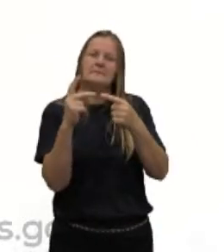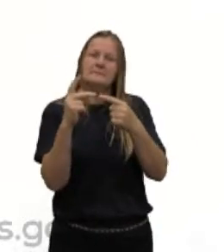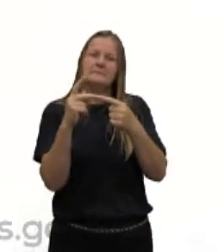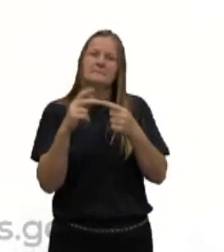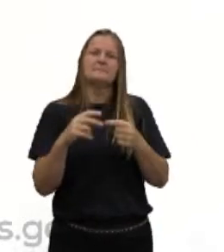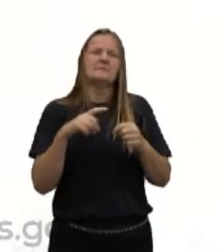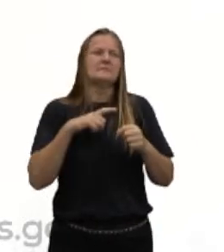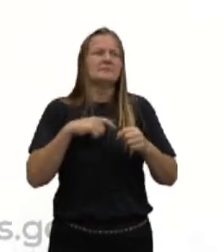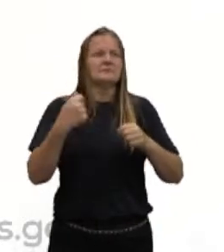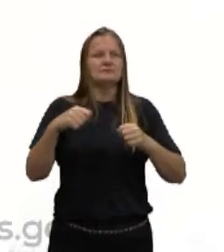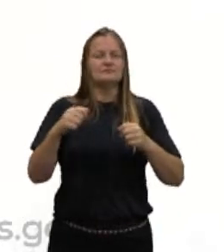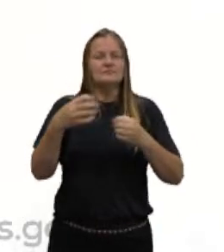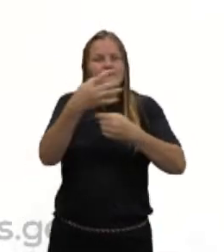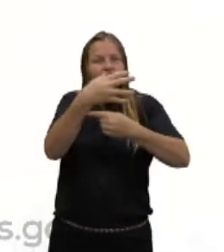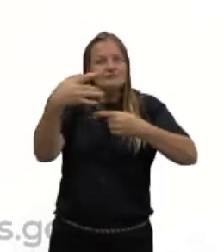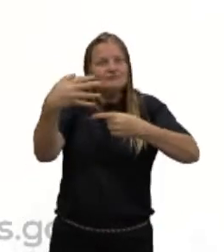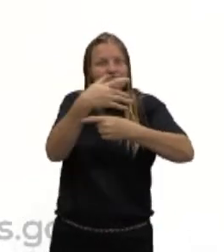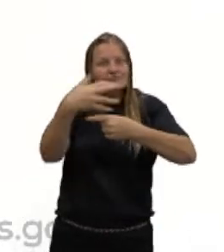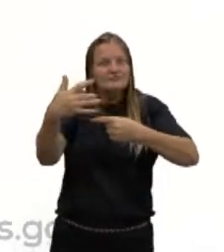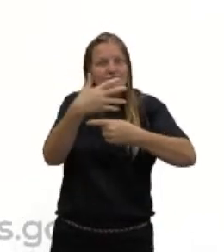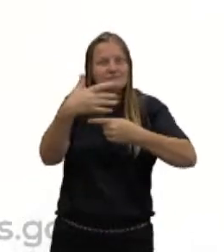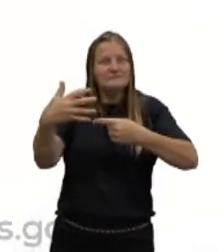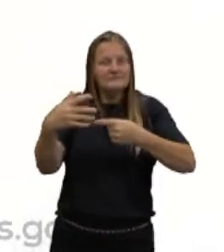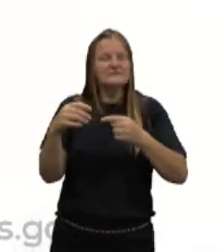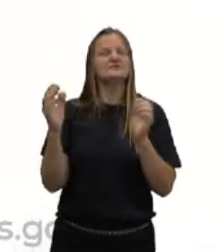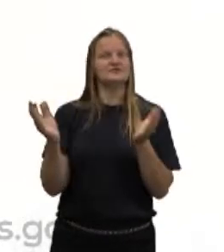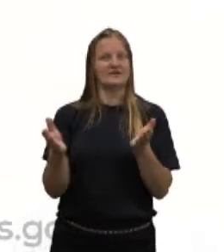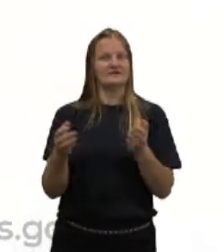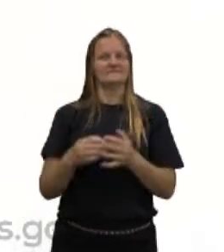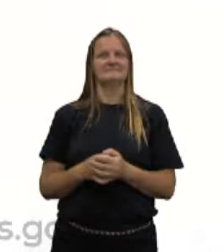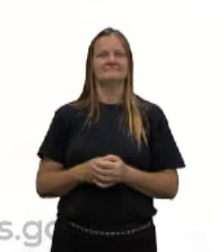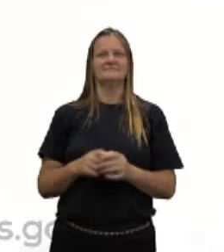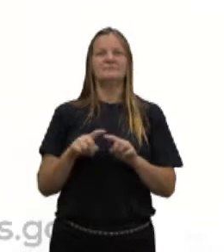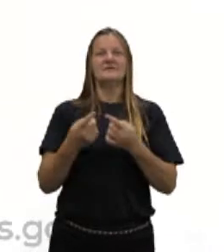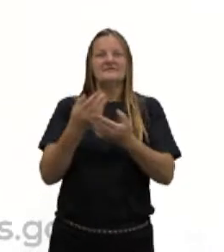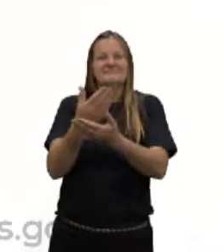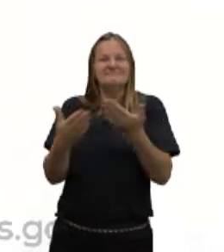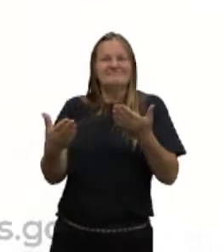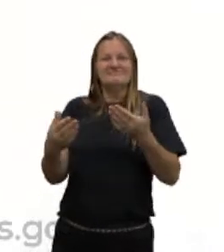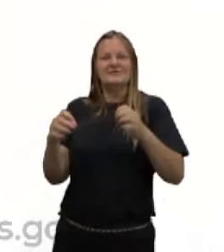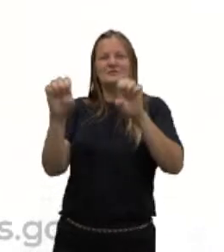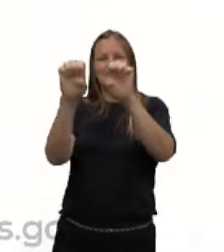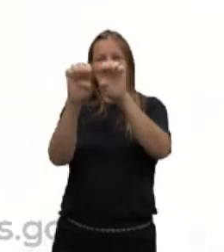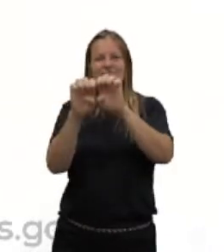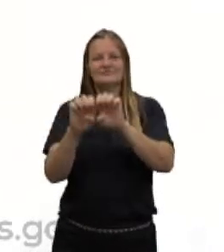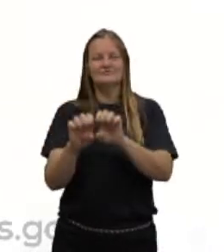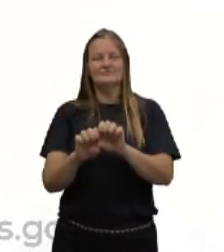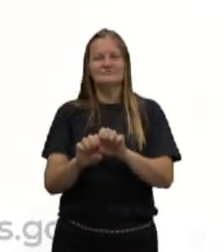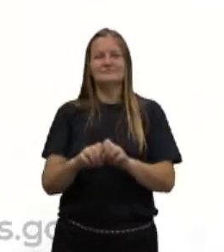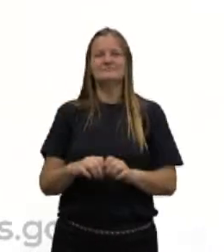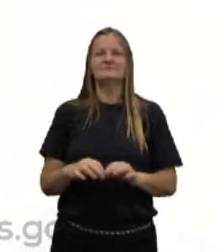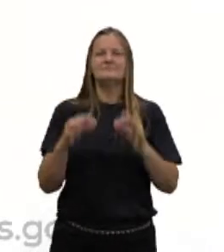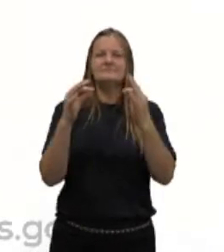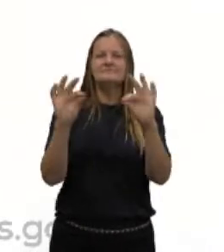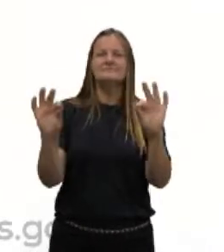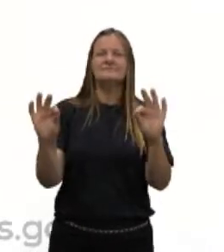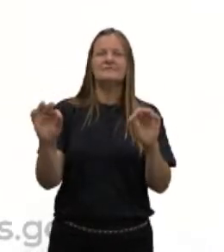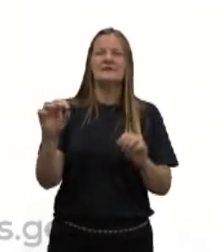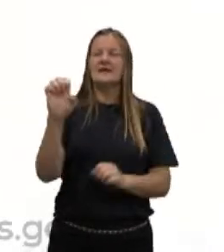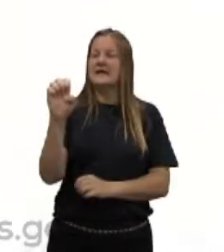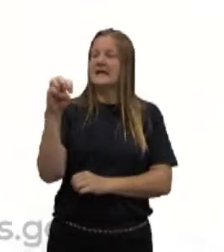da Netflix, que já está lá, beleza, mas a gente perdeu na estrutura ali da frase a preposição